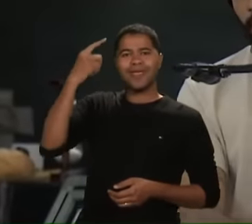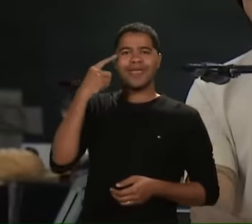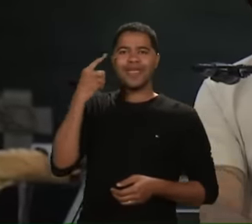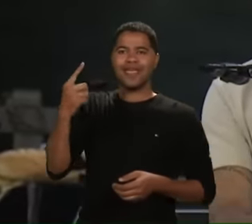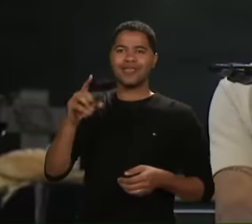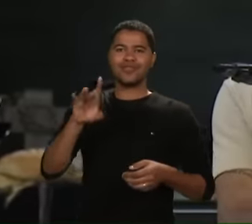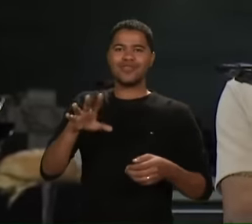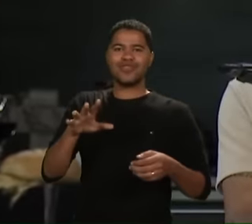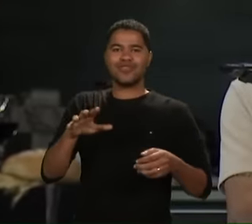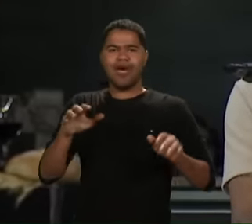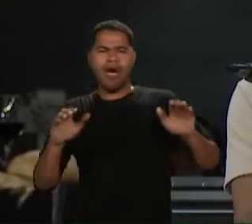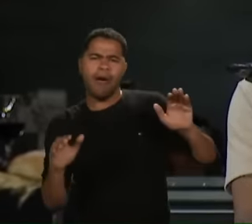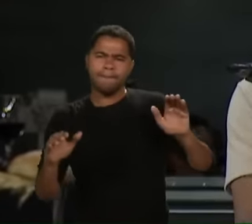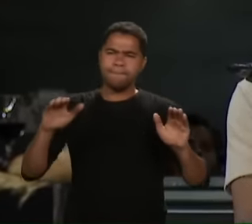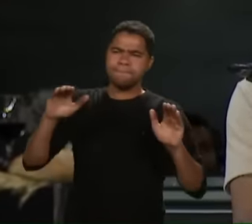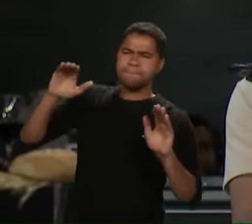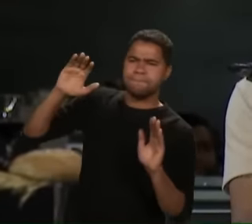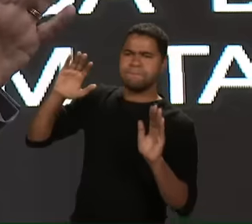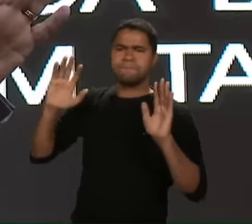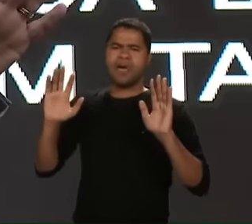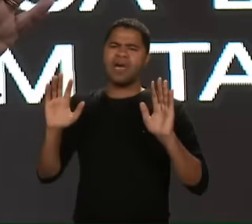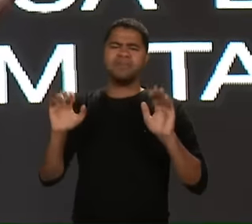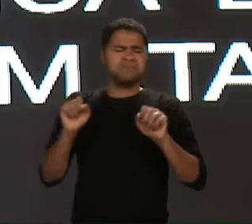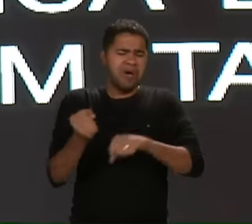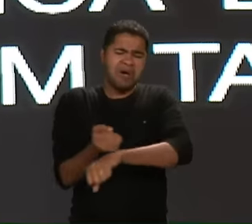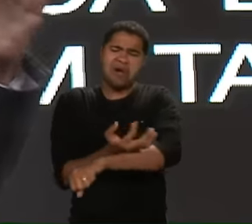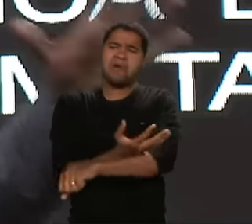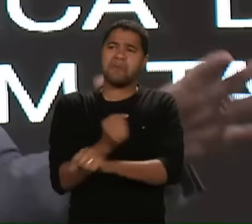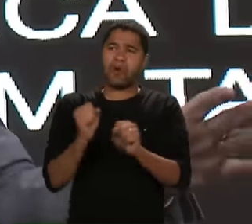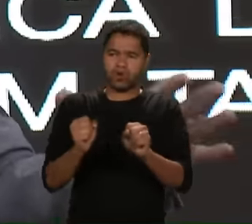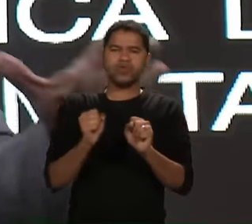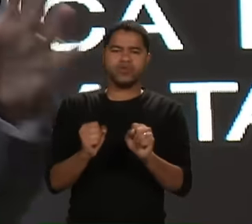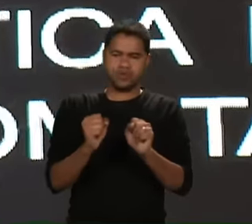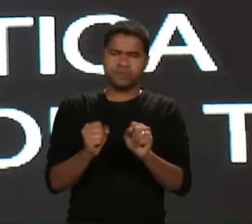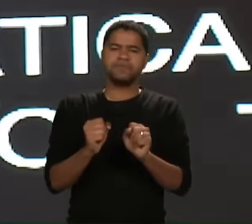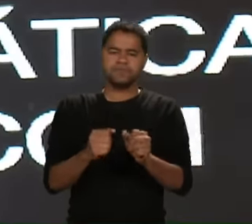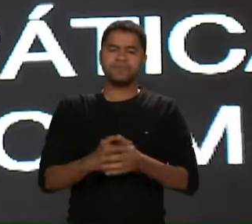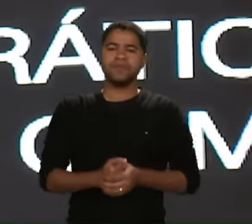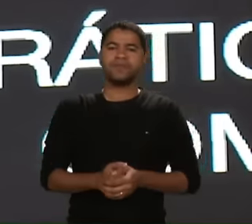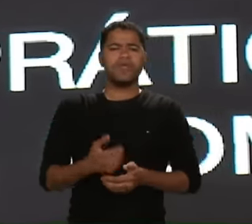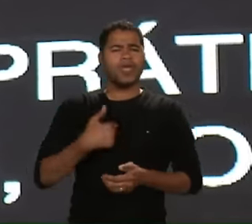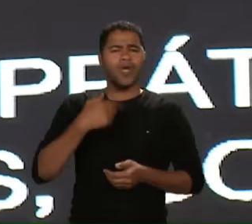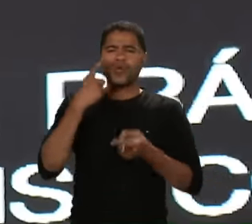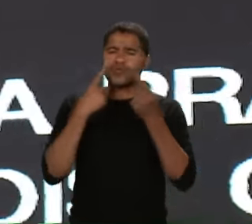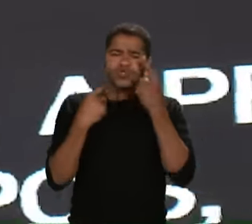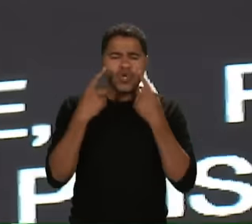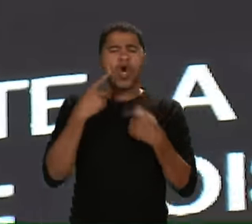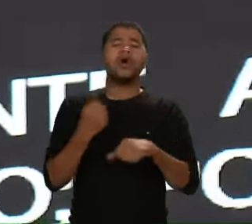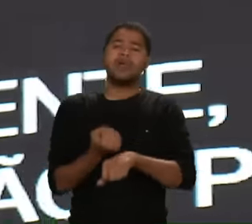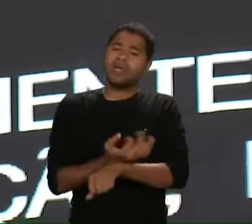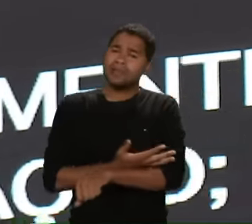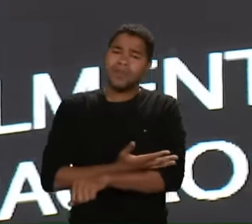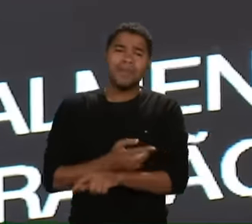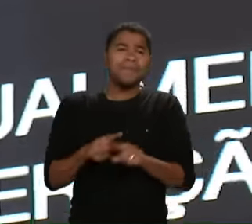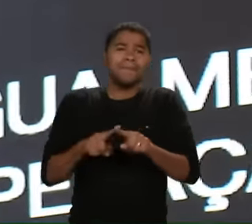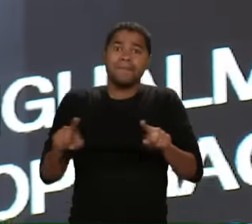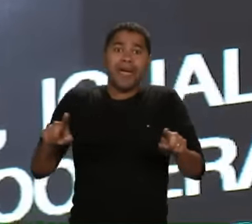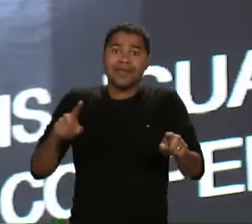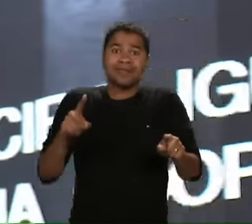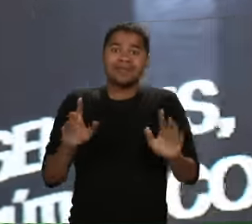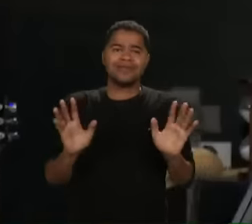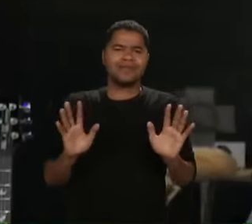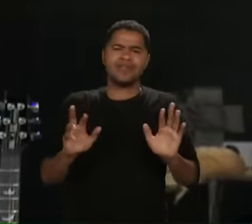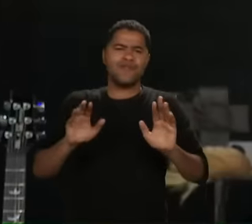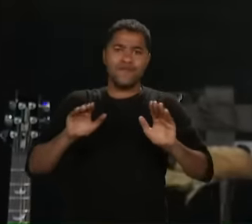só tem o Espírito Santo quem fica arrepiado? Pode ficar arrepiado, filho, eu também fico. Eu choro, não tem nada. Mas agora